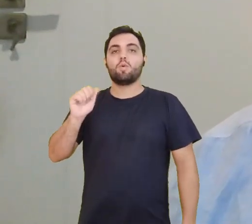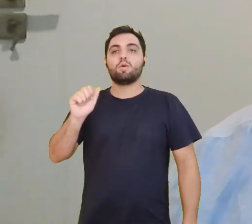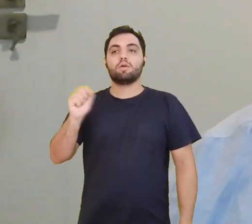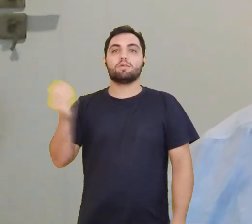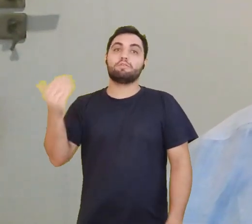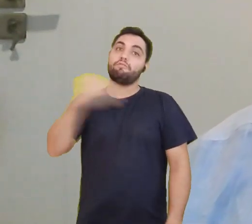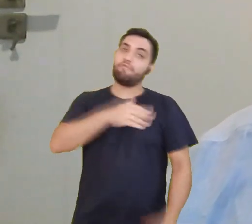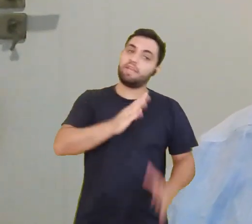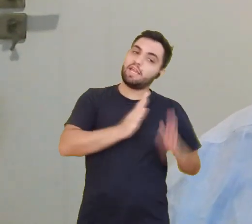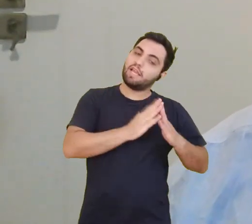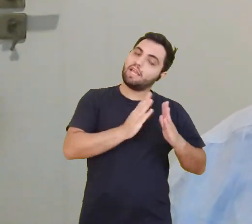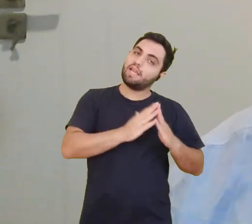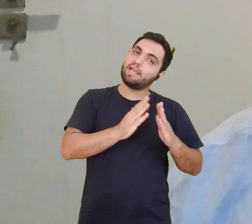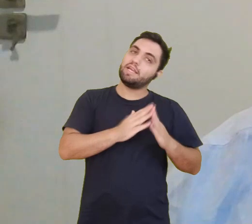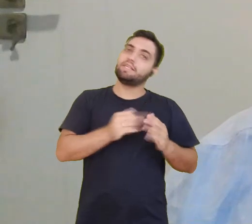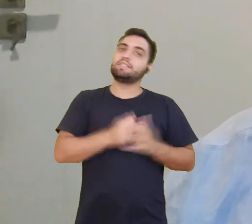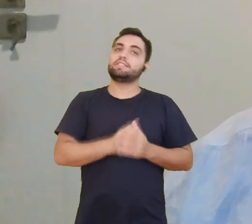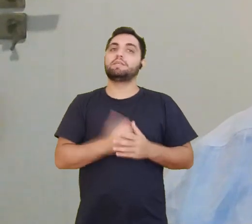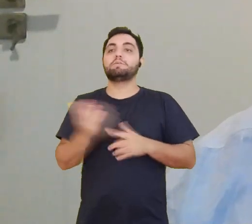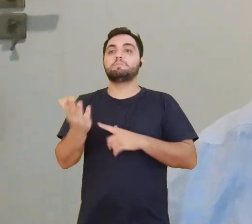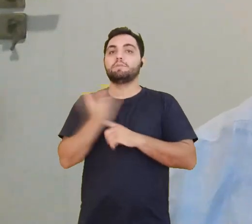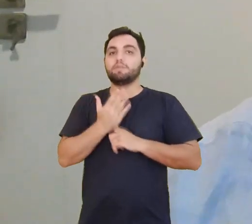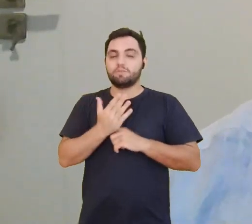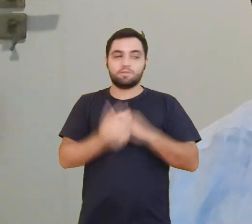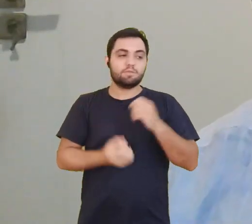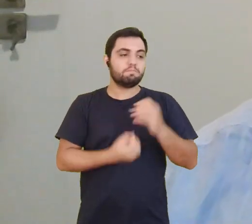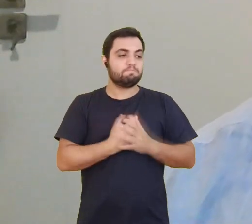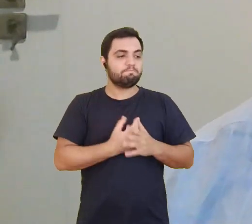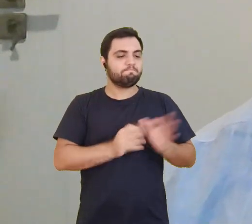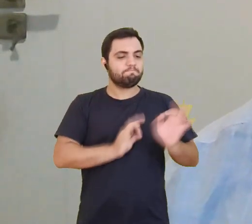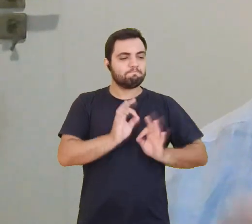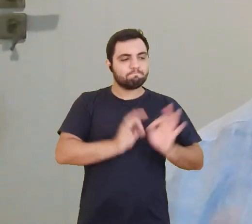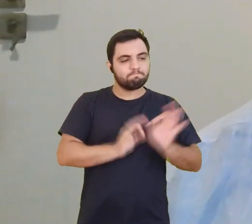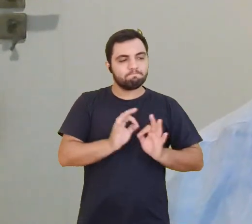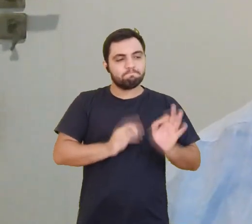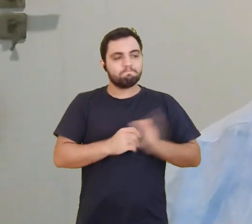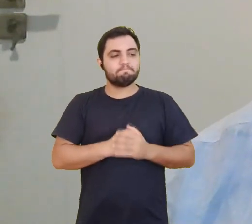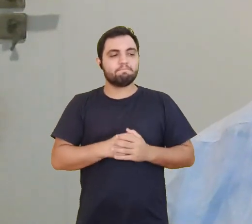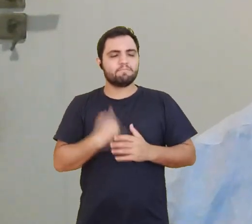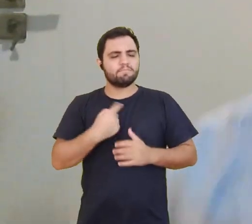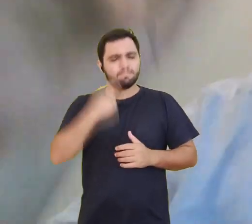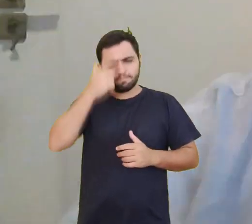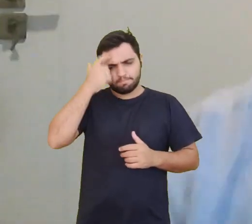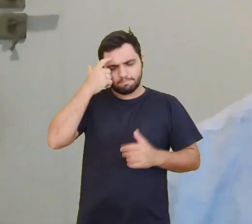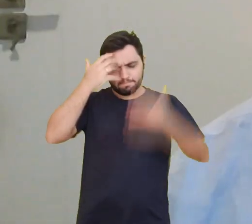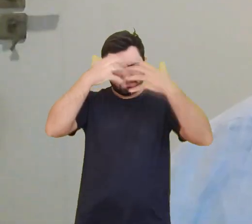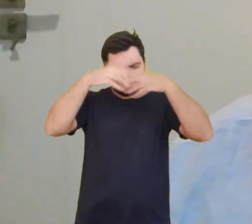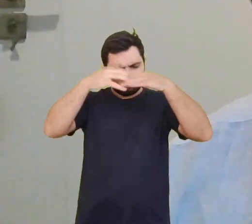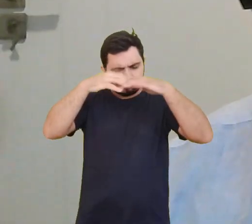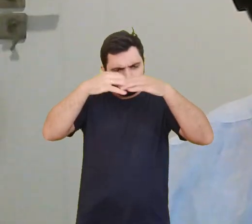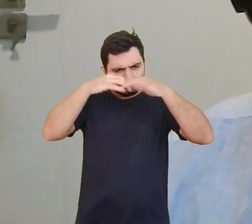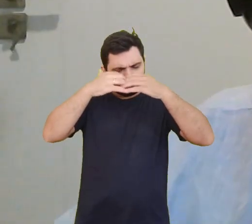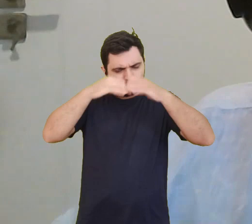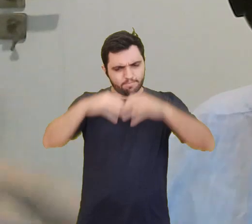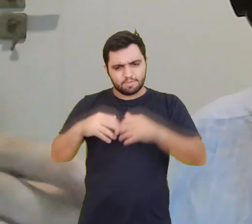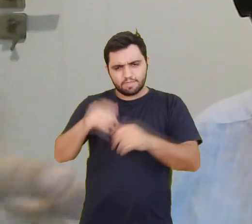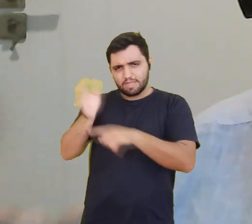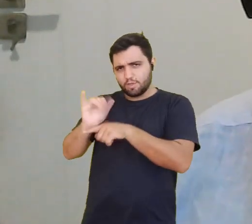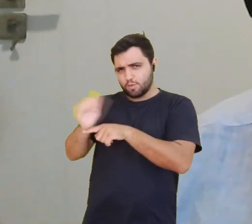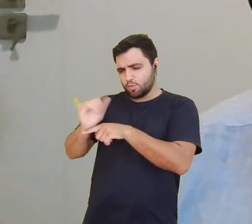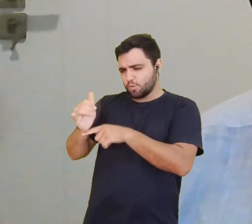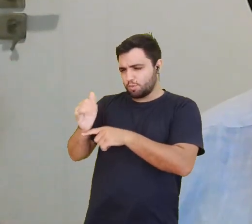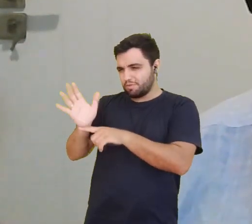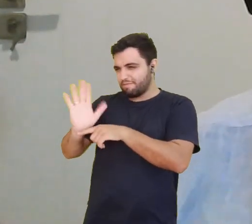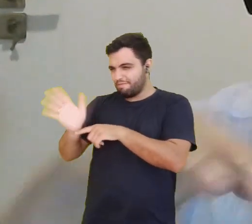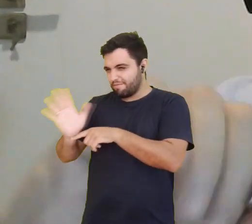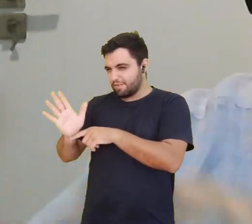montar a minha impressora Ender 3. Aí o Lucas veio e a gente quebrou um pouquinho a cabeça, botamos um tutorial do YouTube